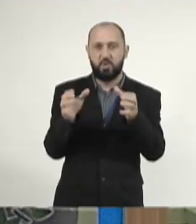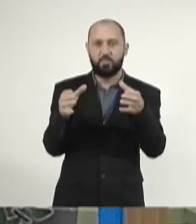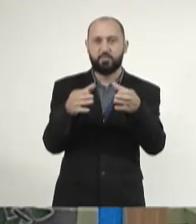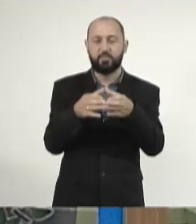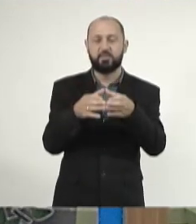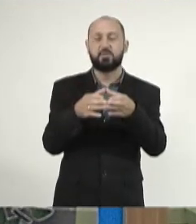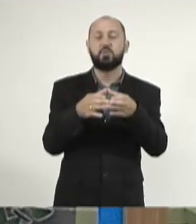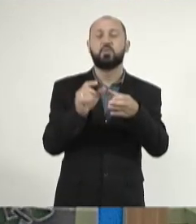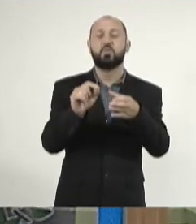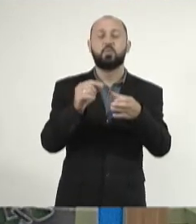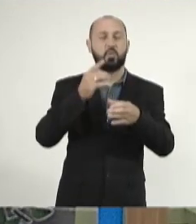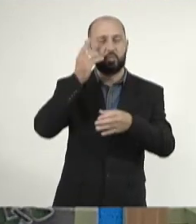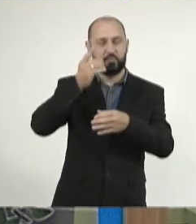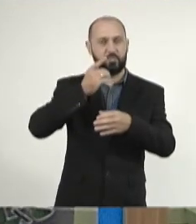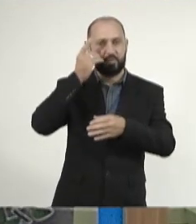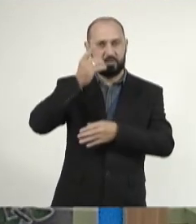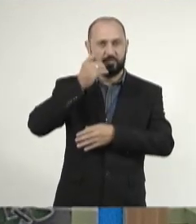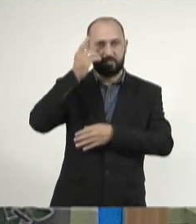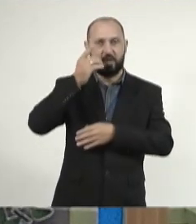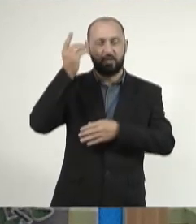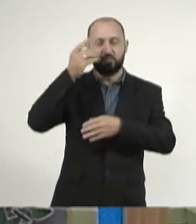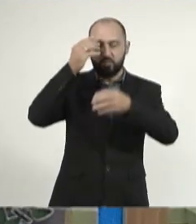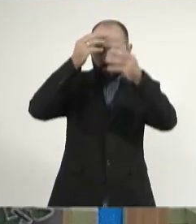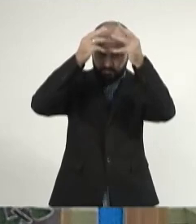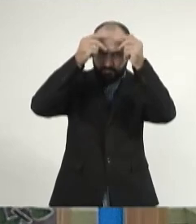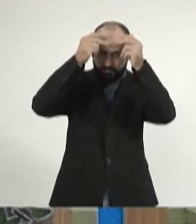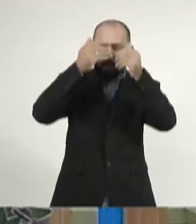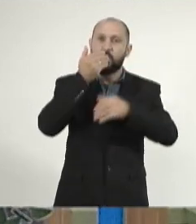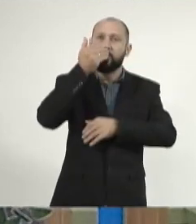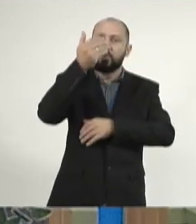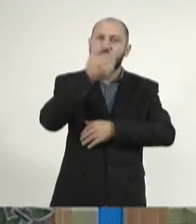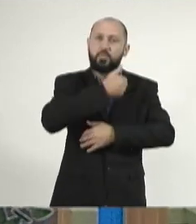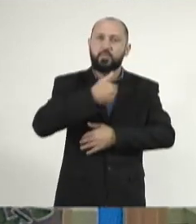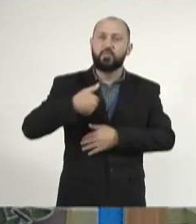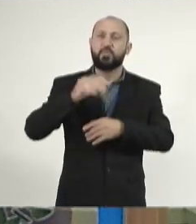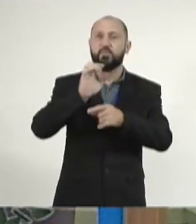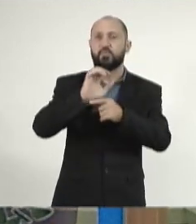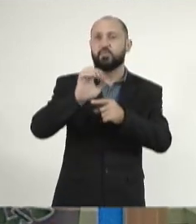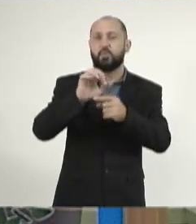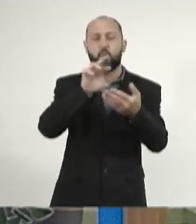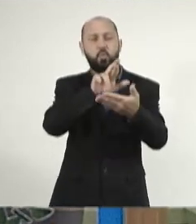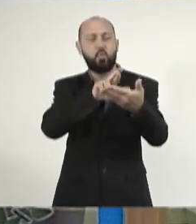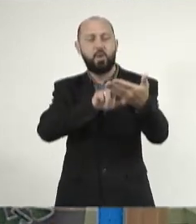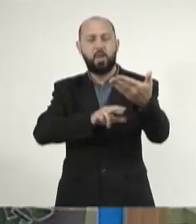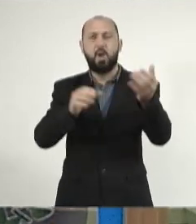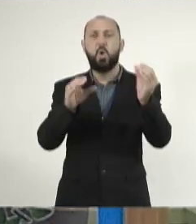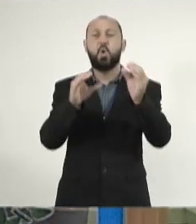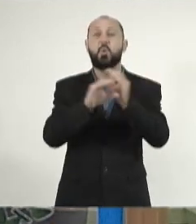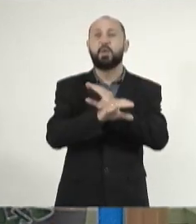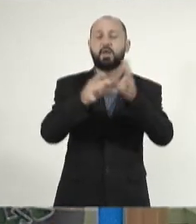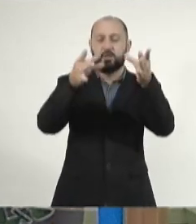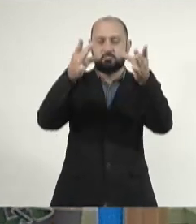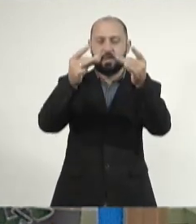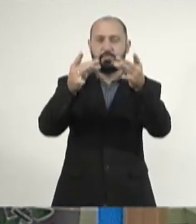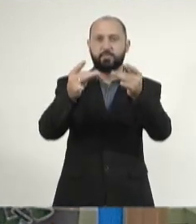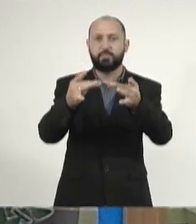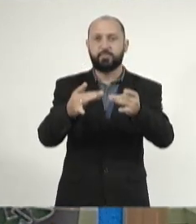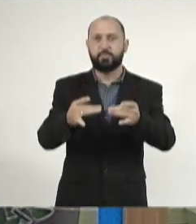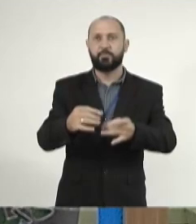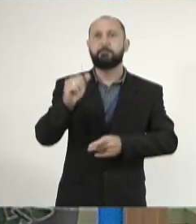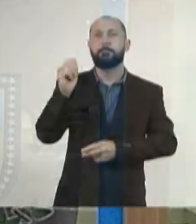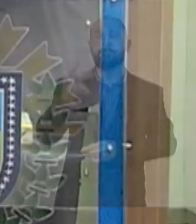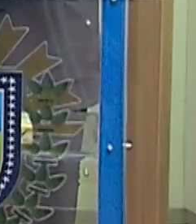da Assembleia com relação à preservação dos biomas da natureza sul-mato-grossense, o presidente Gerson Clara anunciou que hoje, às 4